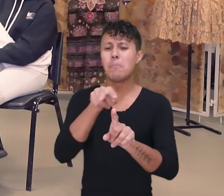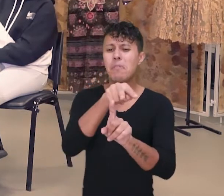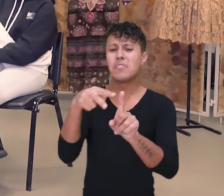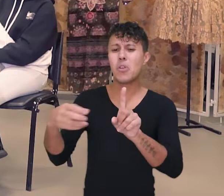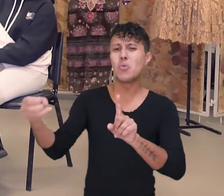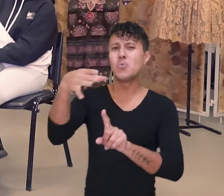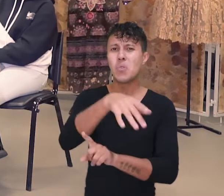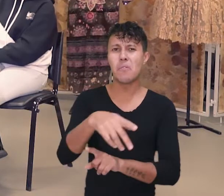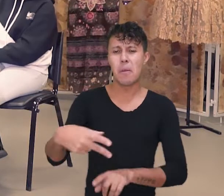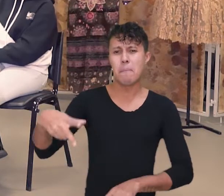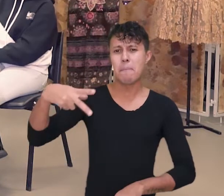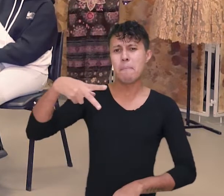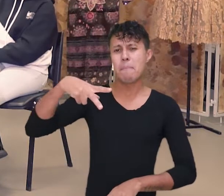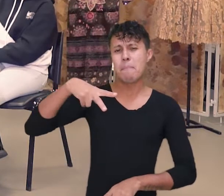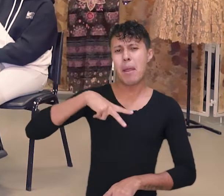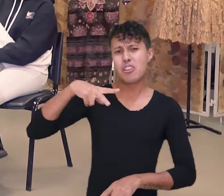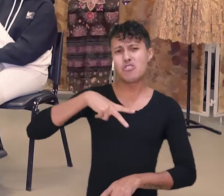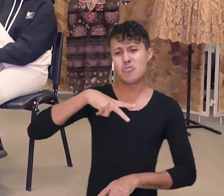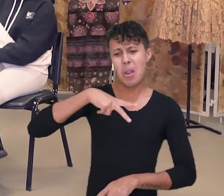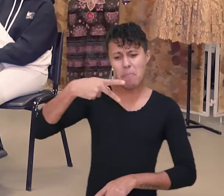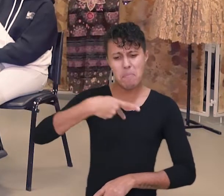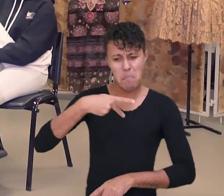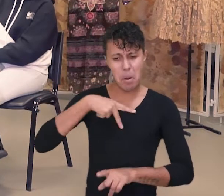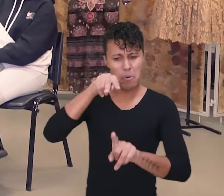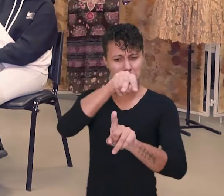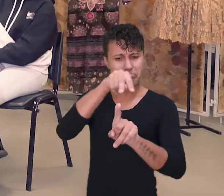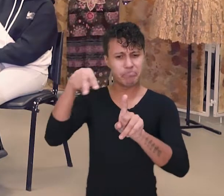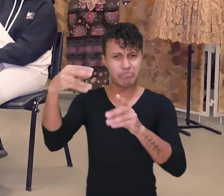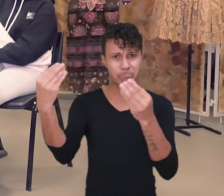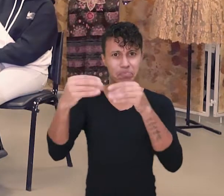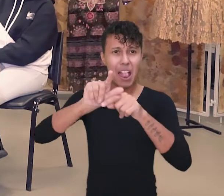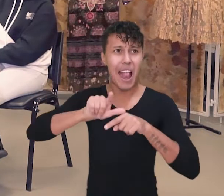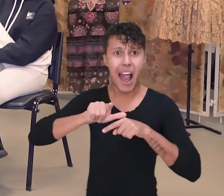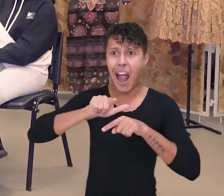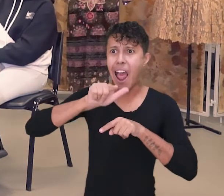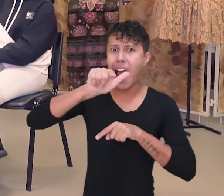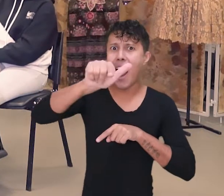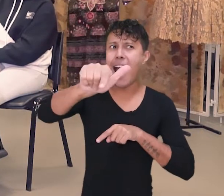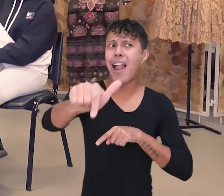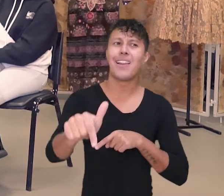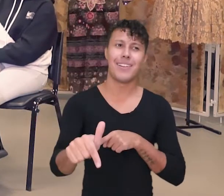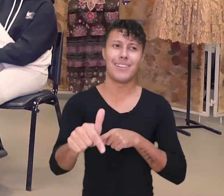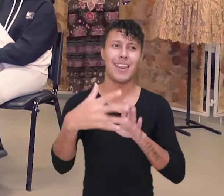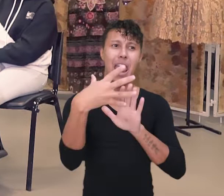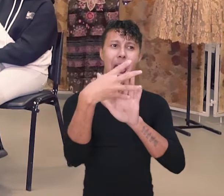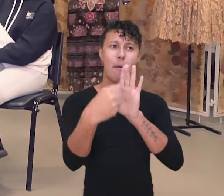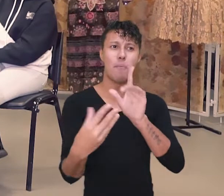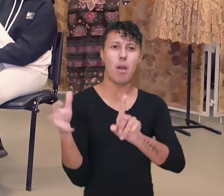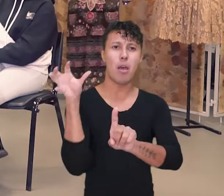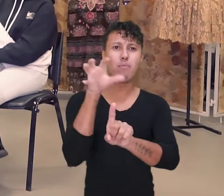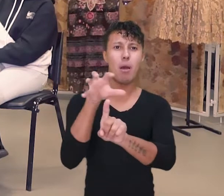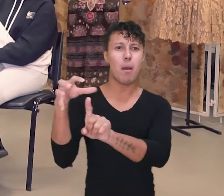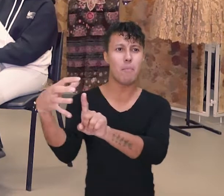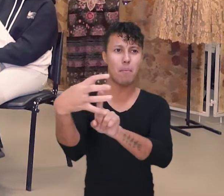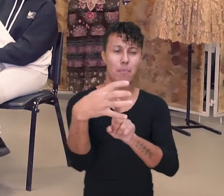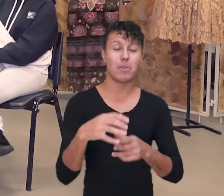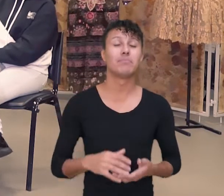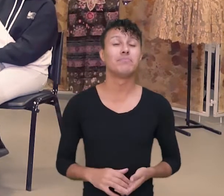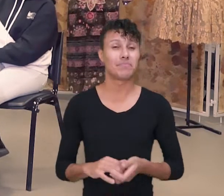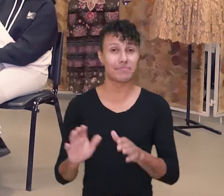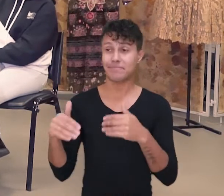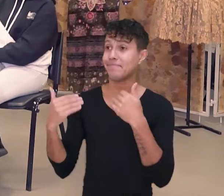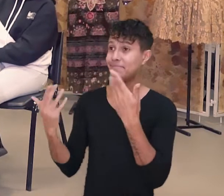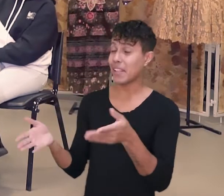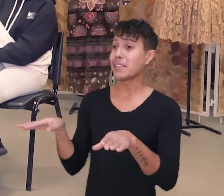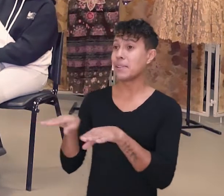visão nova, uma visão sua, uma visão que está além do que a moda está dizendo, né? Não, e